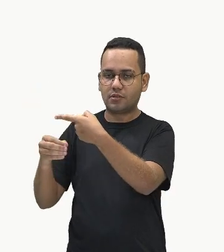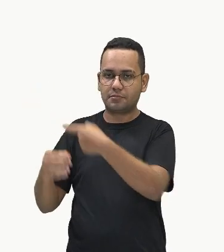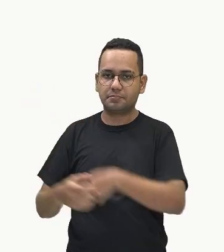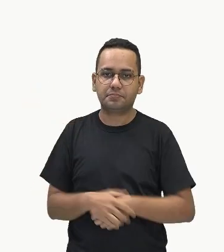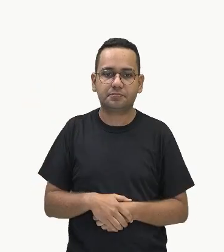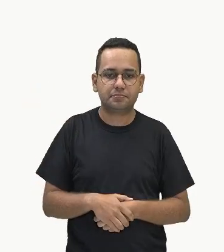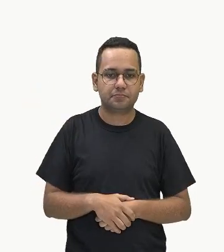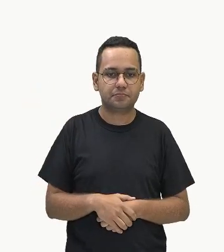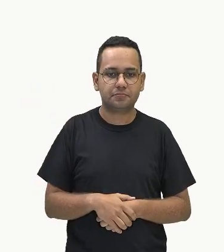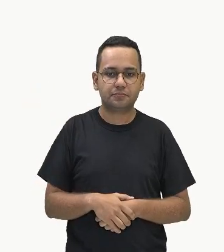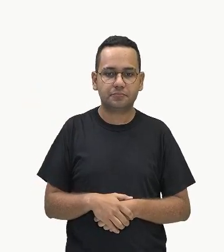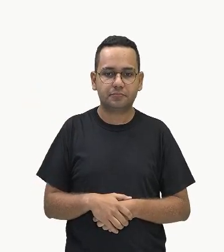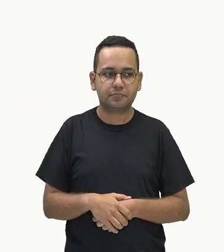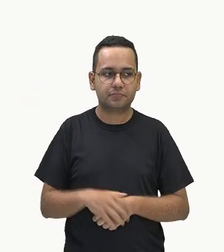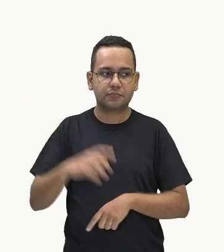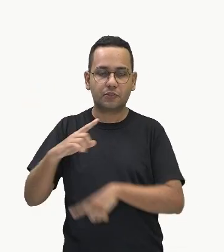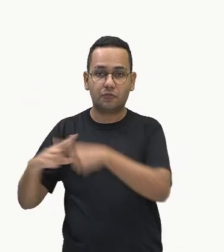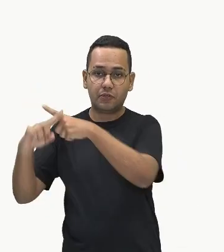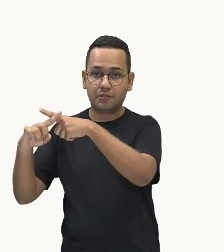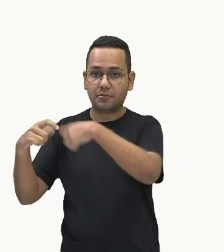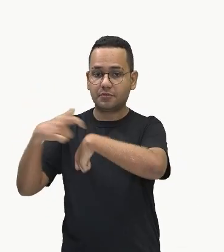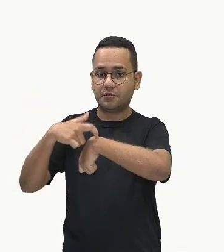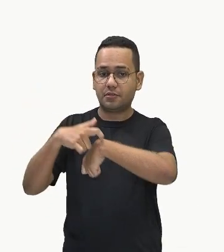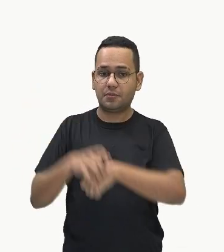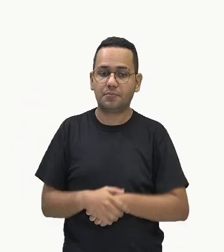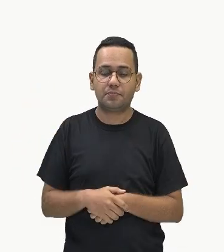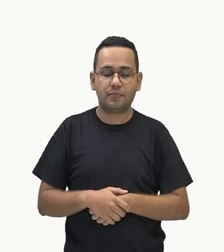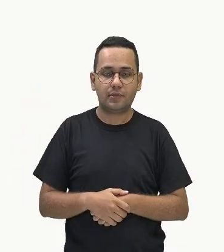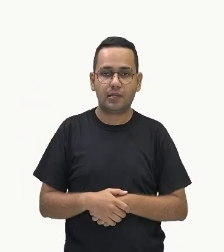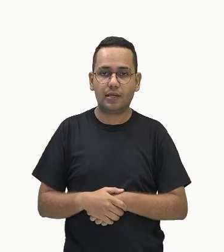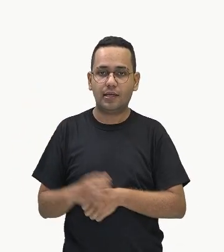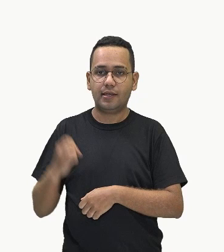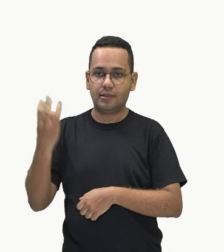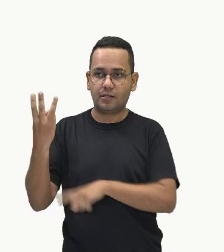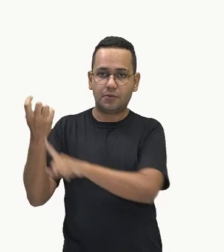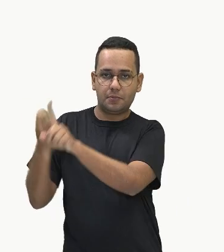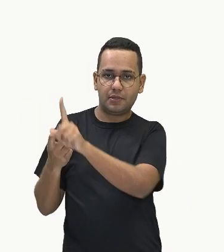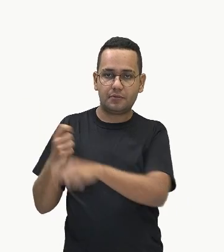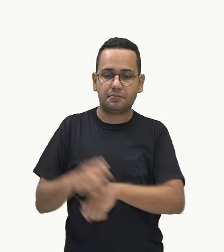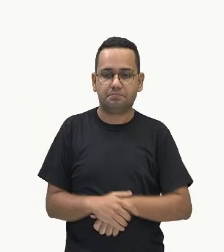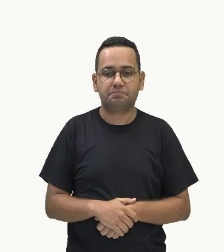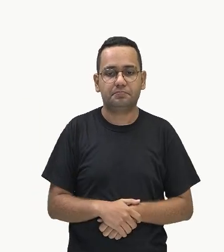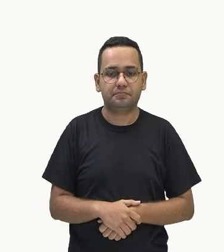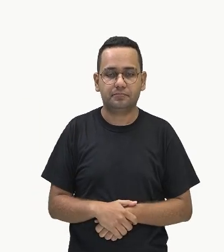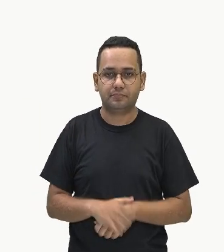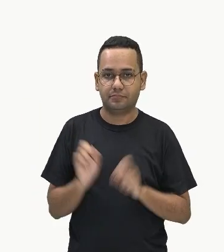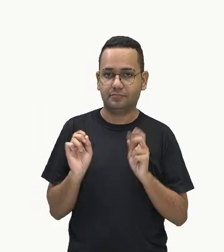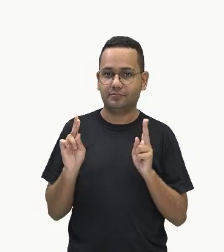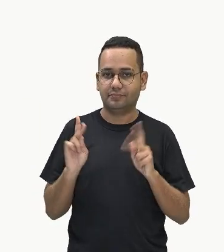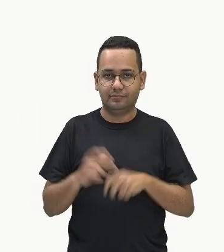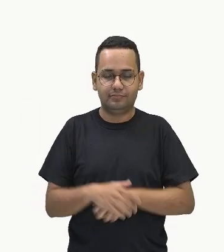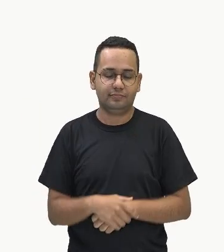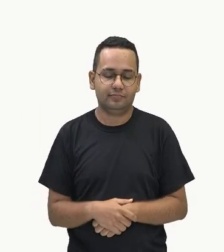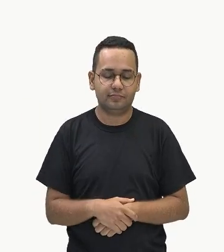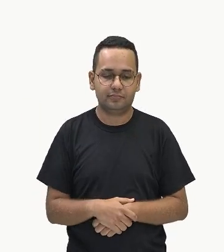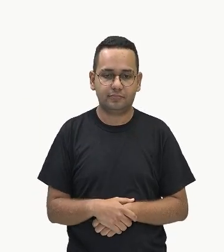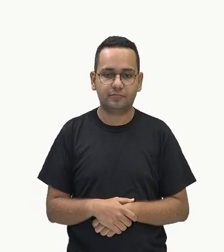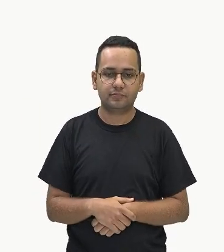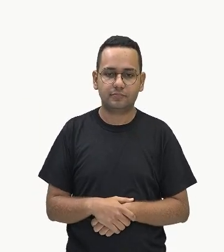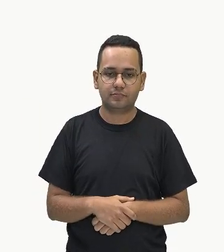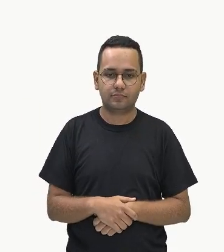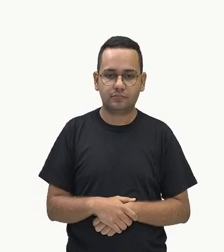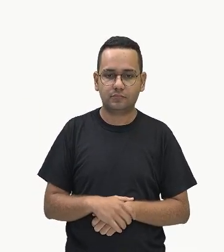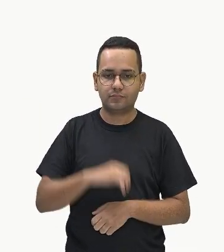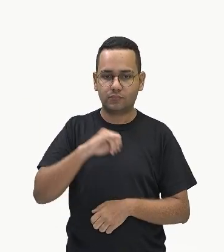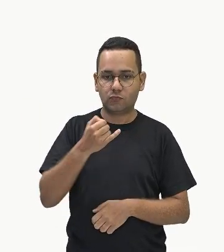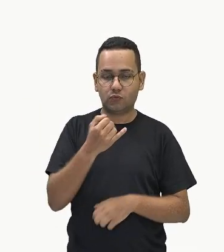E o meu tempo, 3 meses. Tudo bem? Então agora, ó, meus